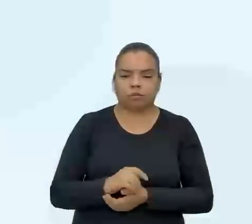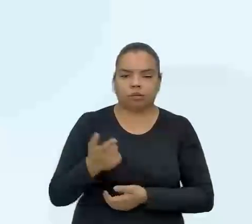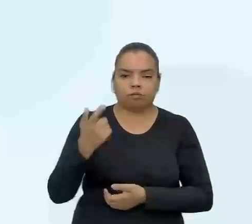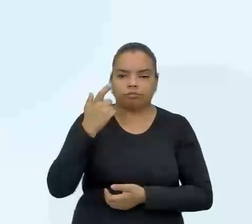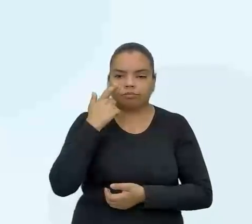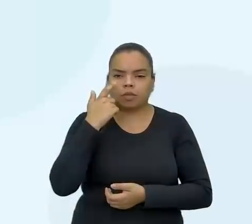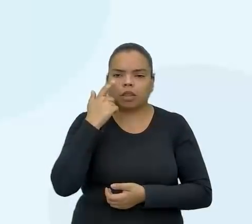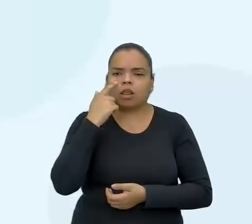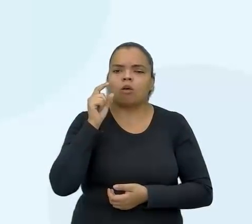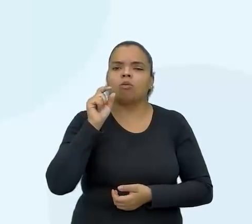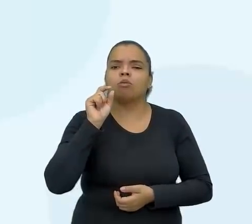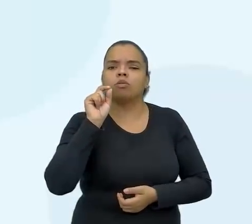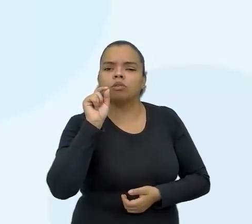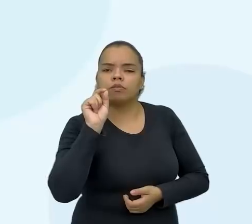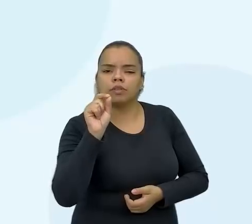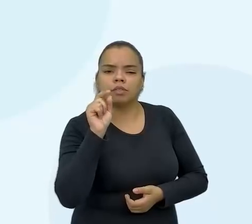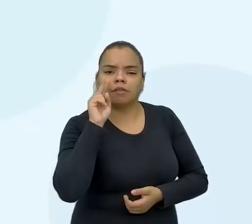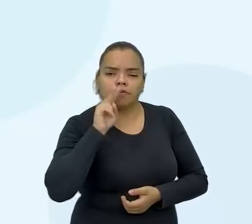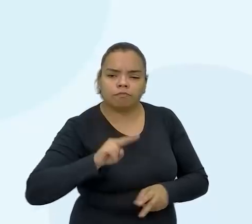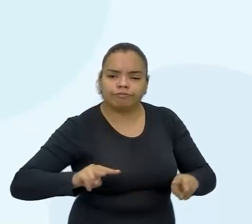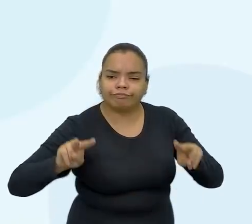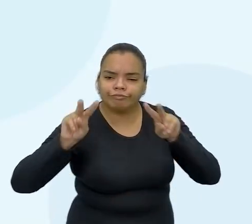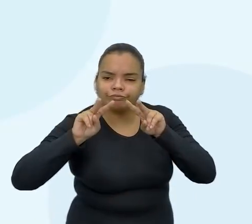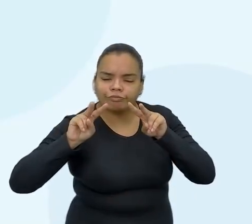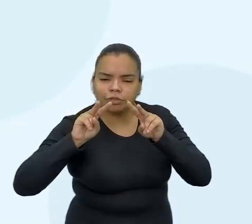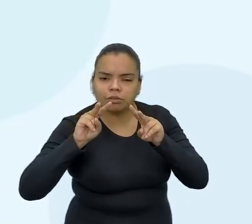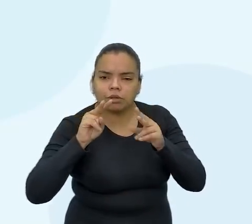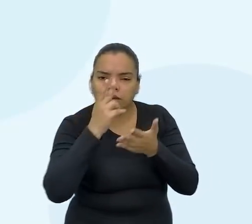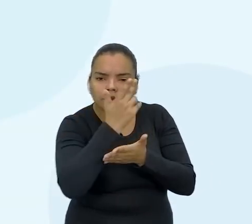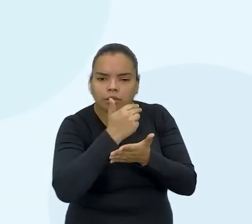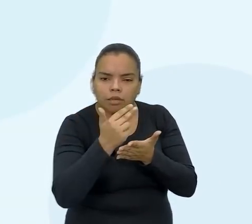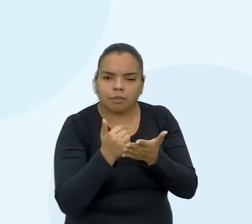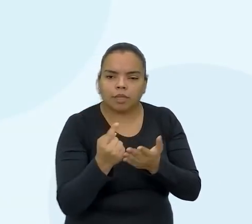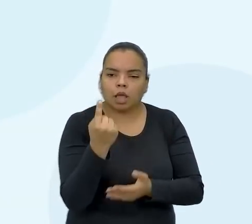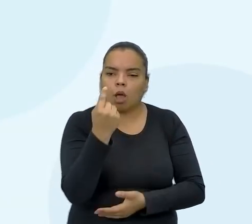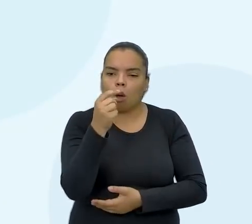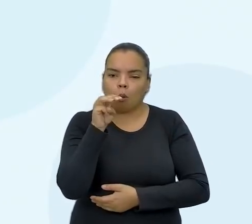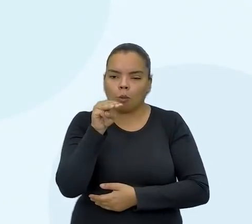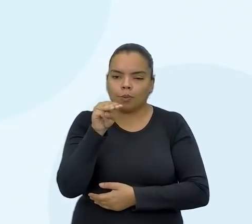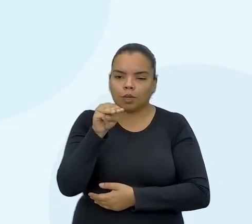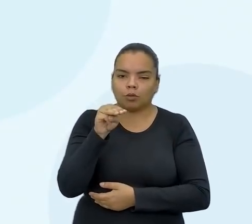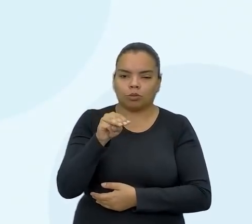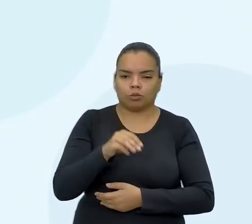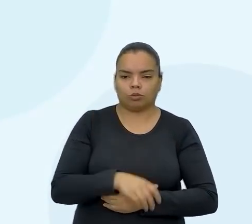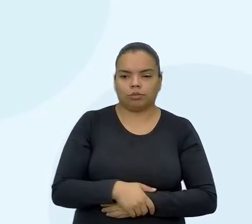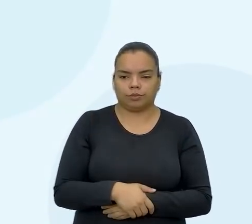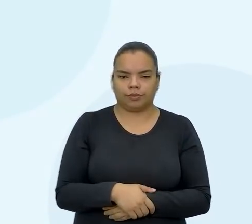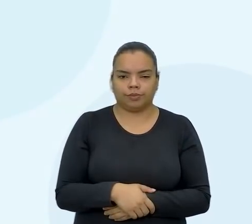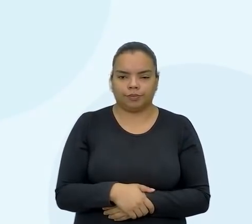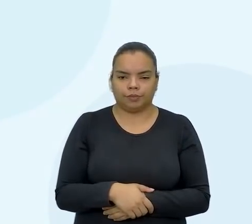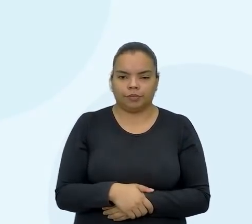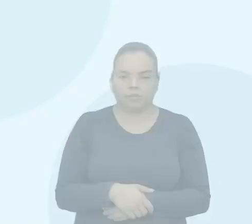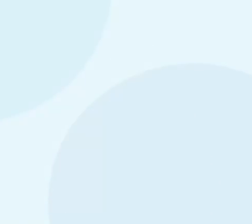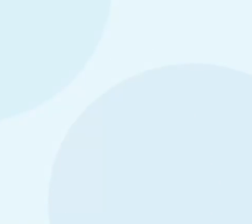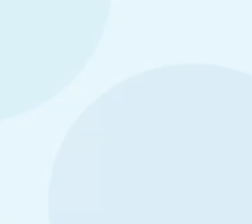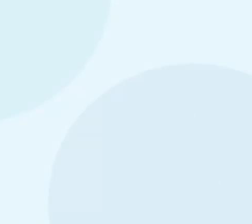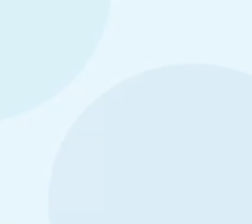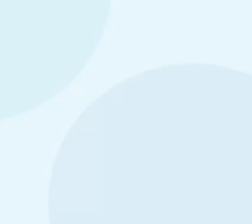Olha lá, o que você visualiza nessa imagem. E mais um minutinho no chat, valendo.